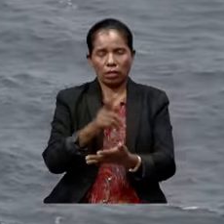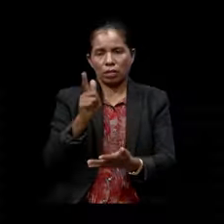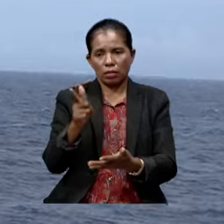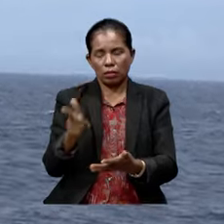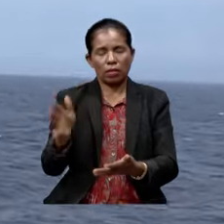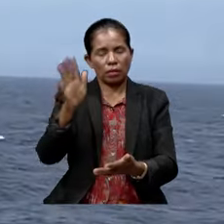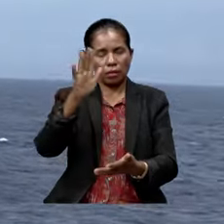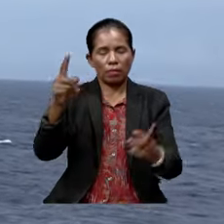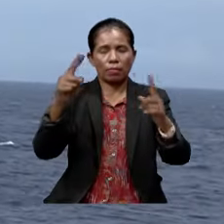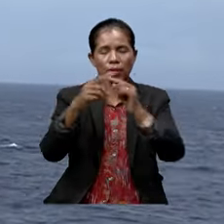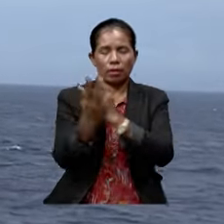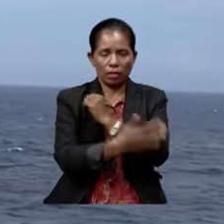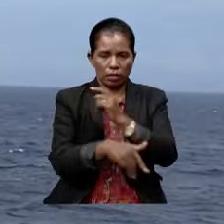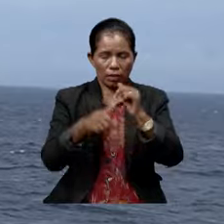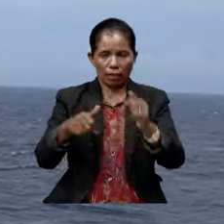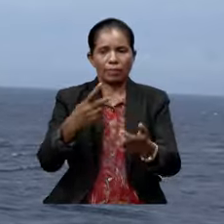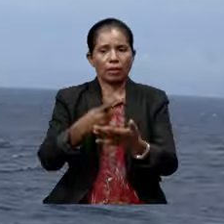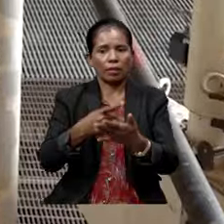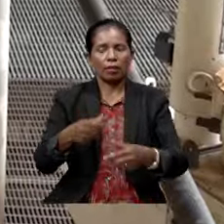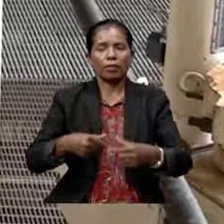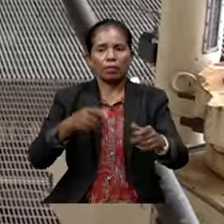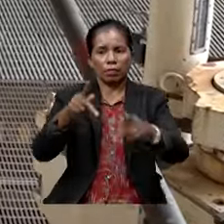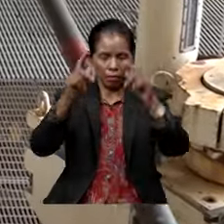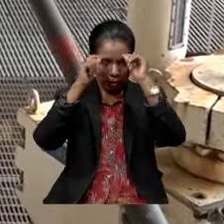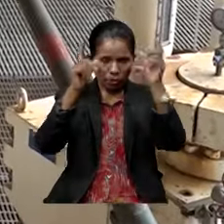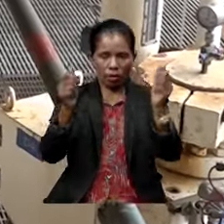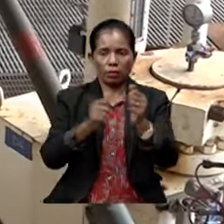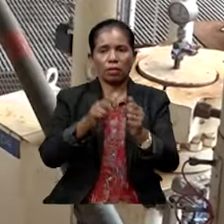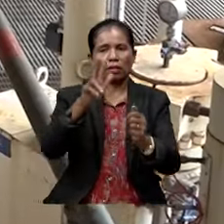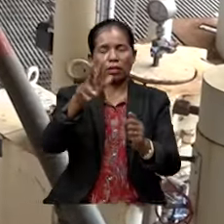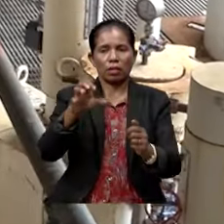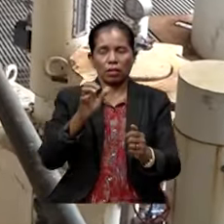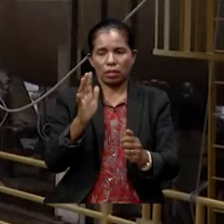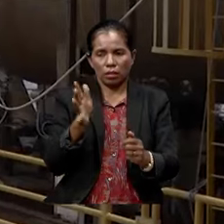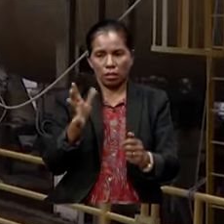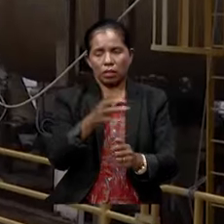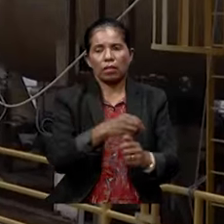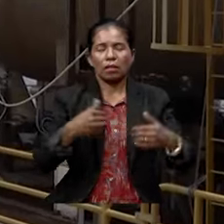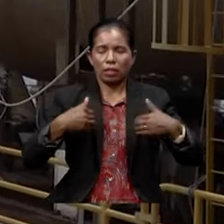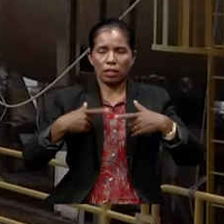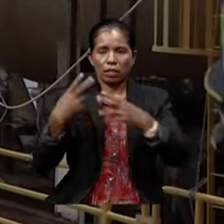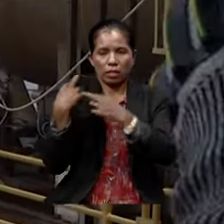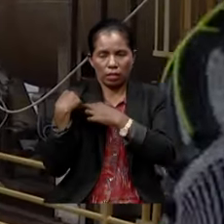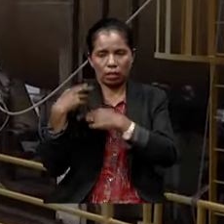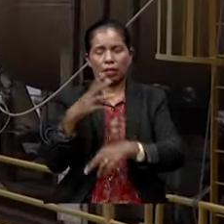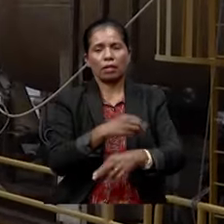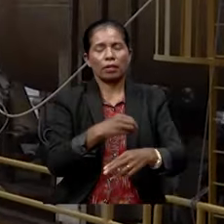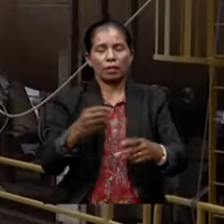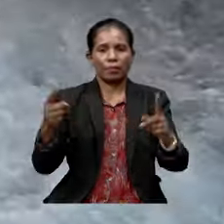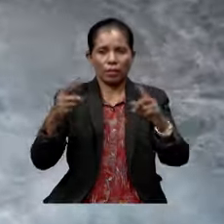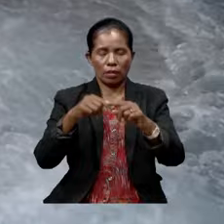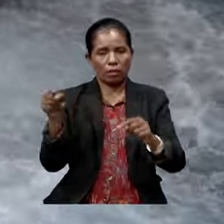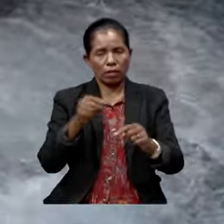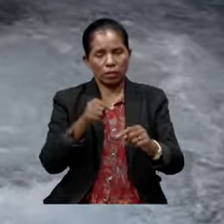resen lima banação ne. Projeto ne emprega timoruan hamutu katustolu limanulu resen e aknar onsor no offshore o